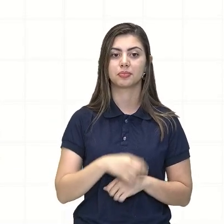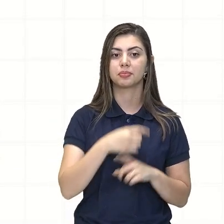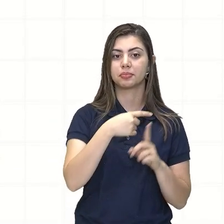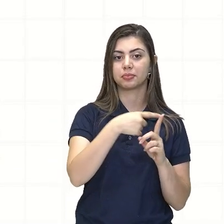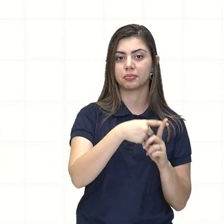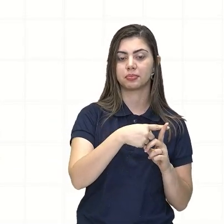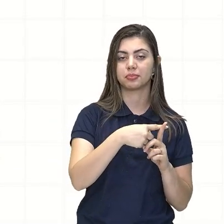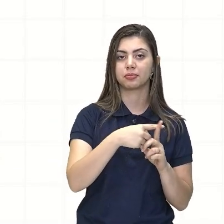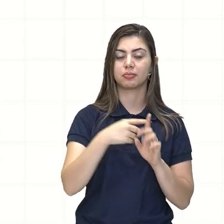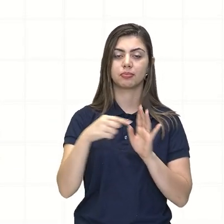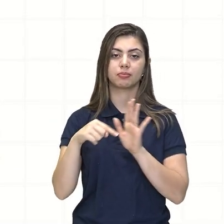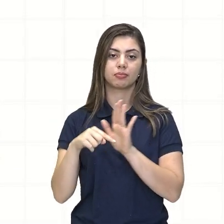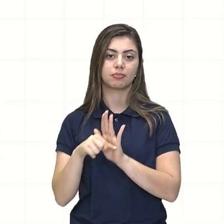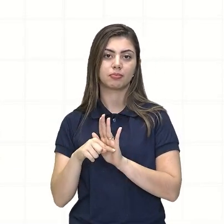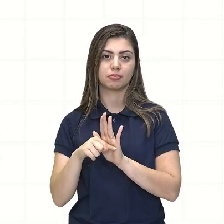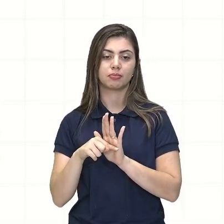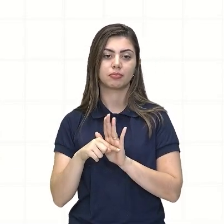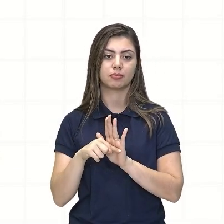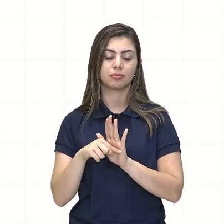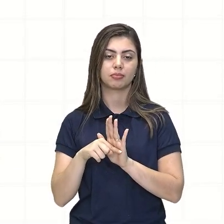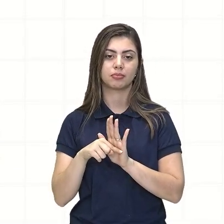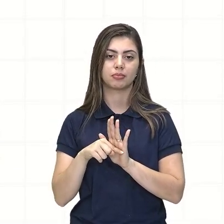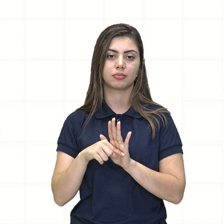Mais com menos.